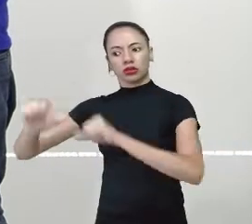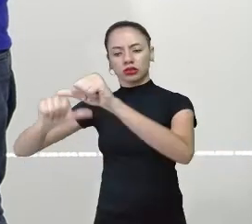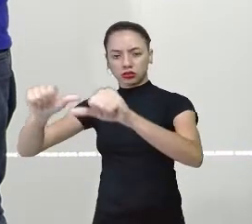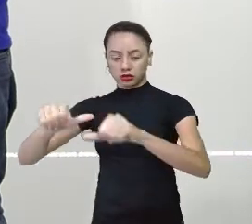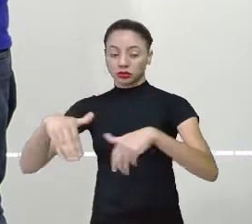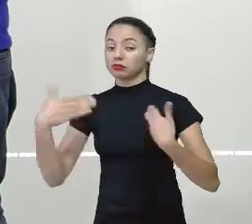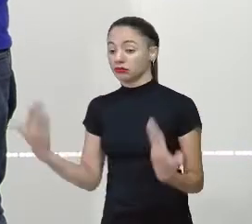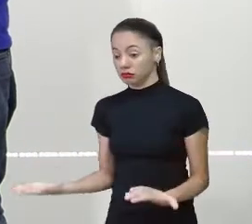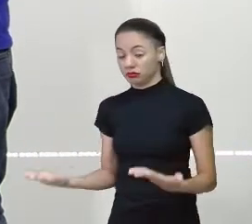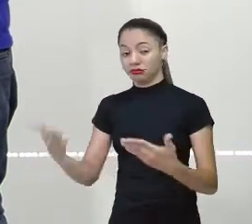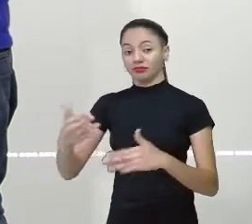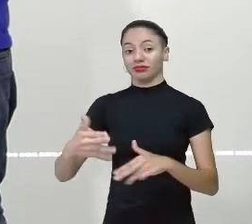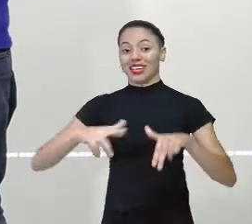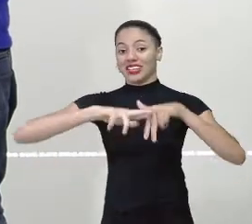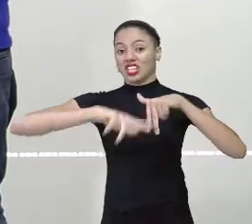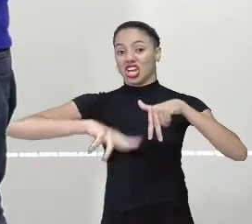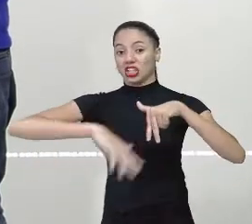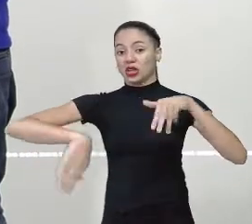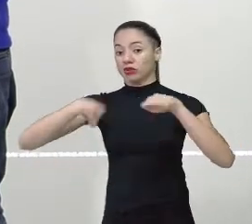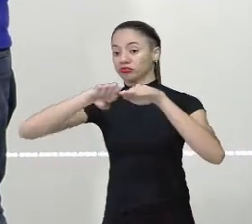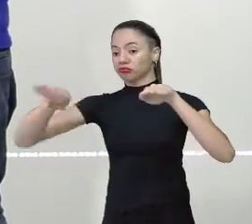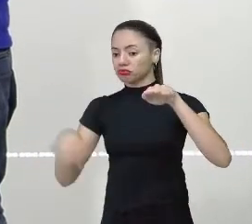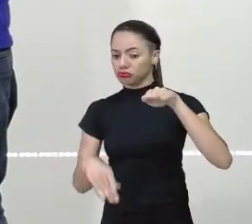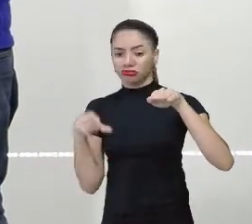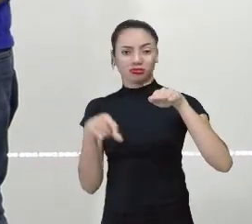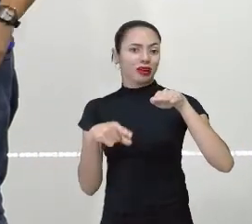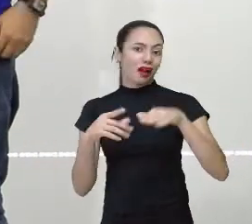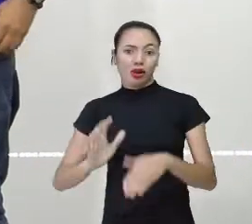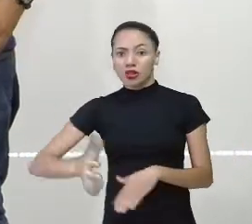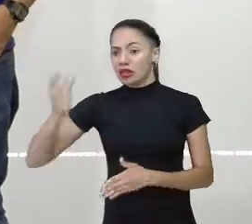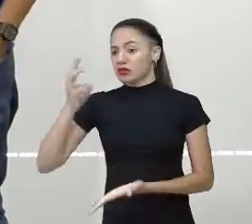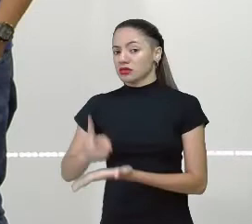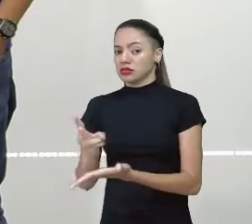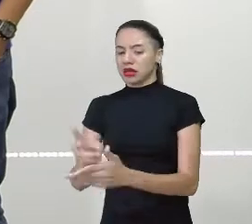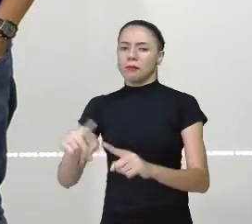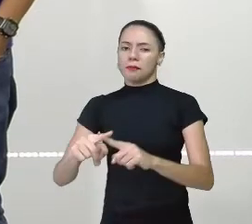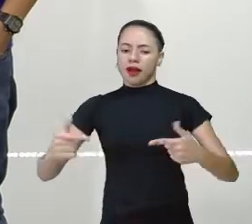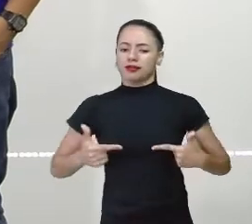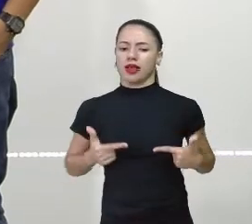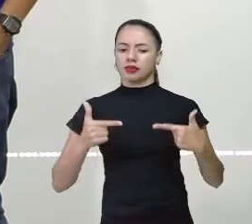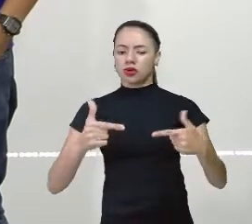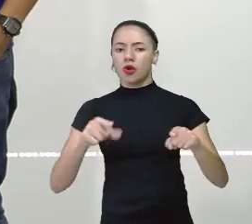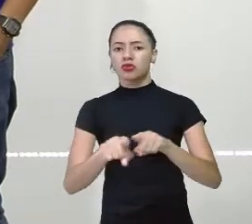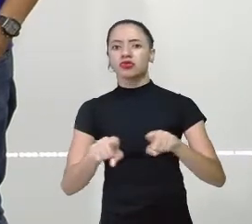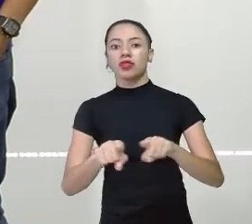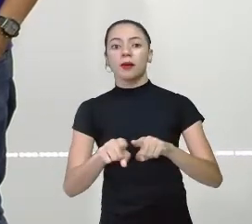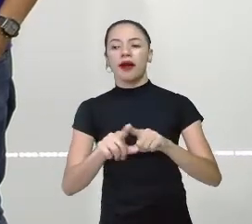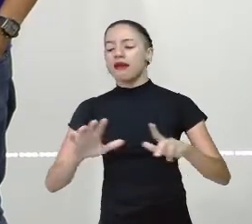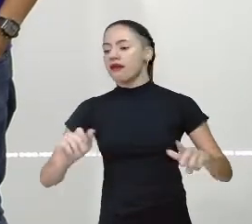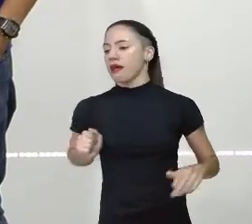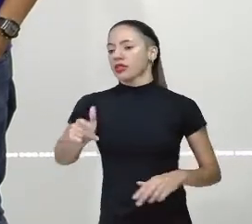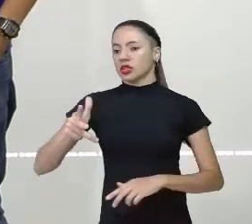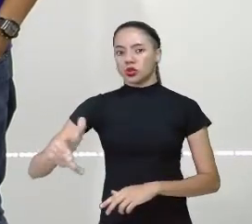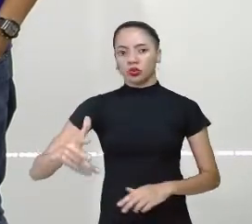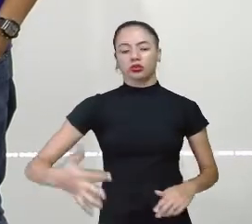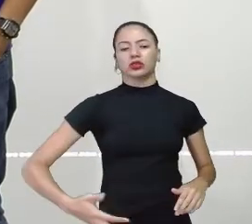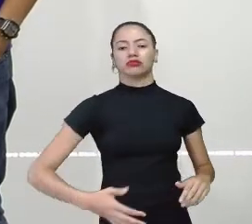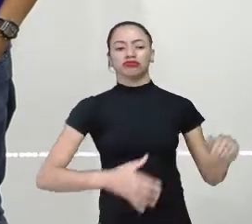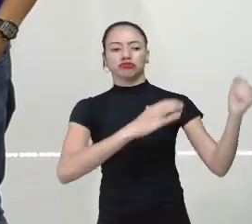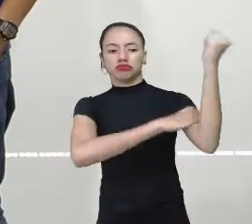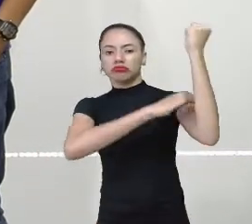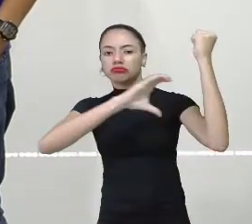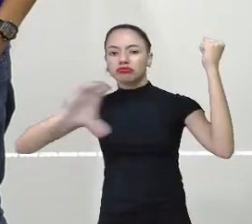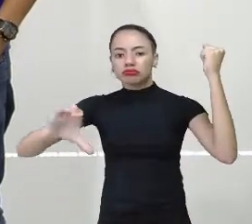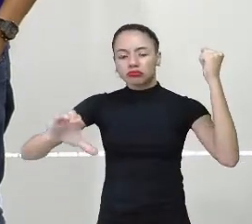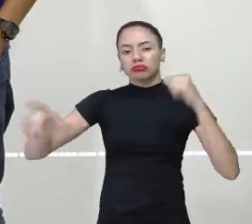é presente, ela existe. Só que cada vez mais ações, atitudes de empoderamento feminino, de as mulheres terem